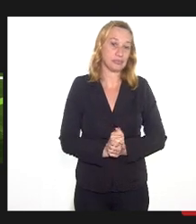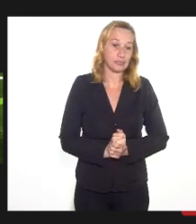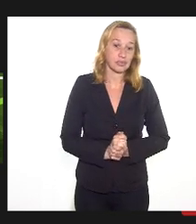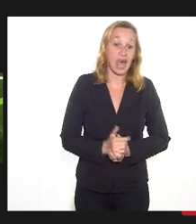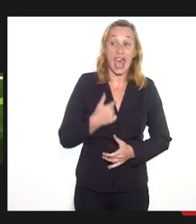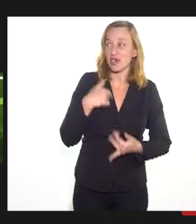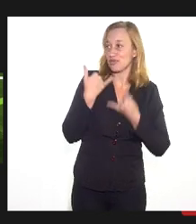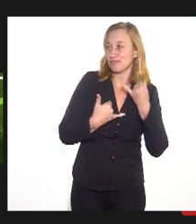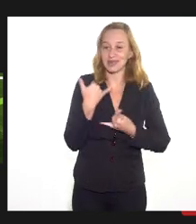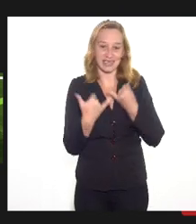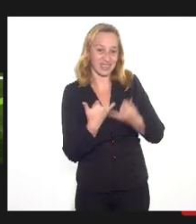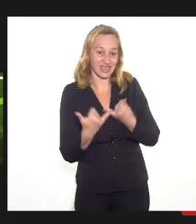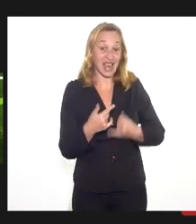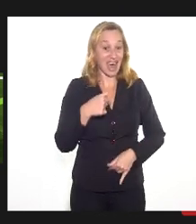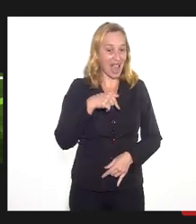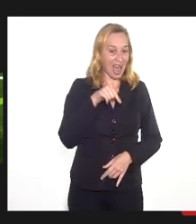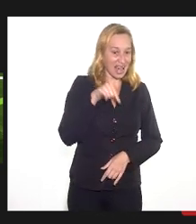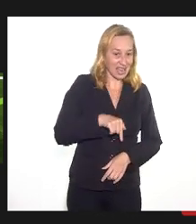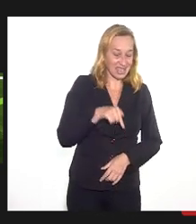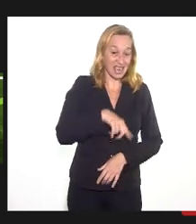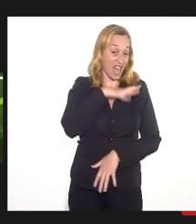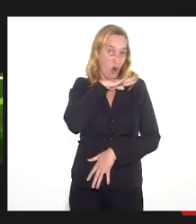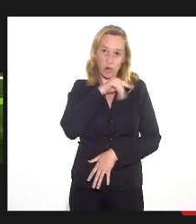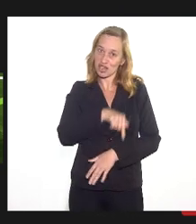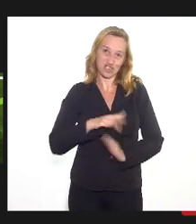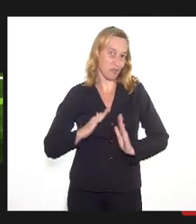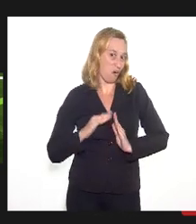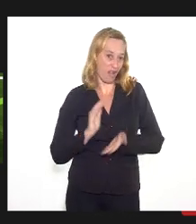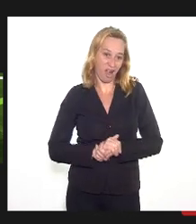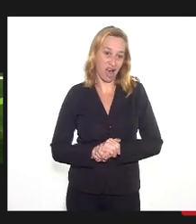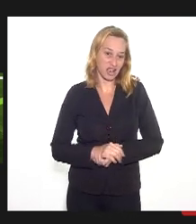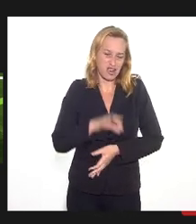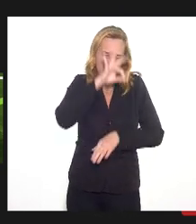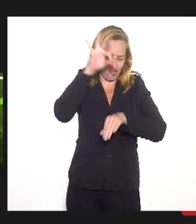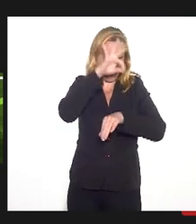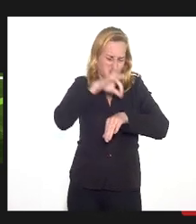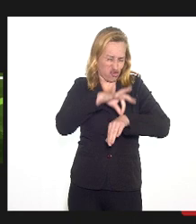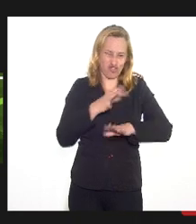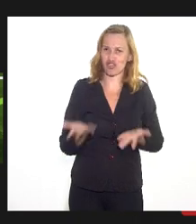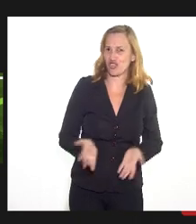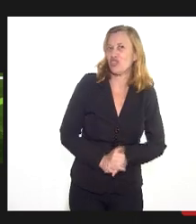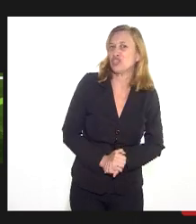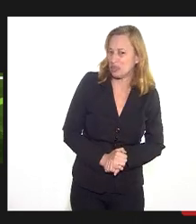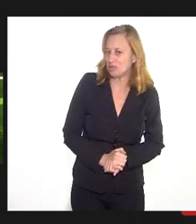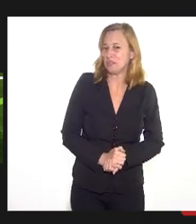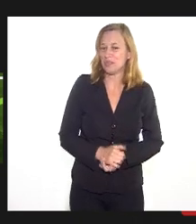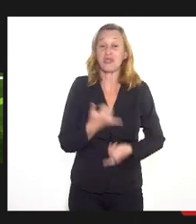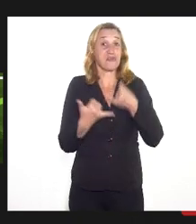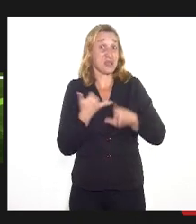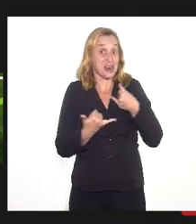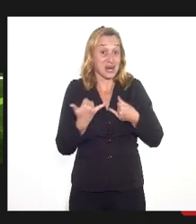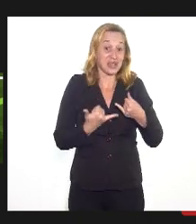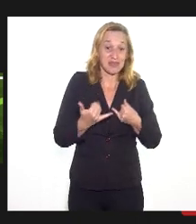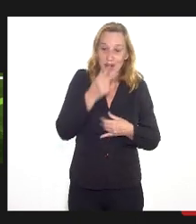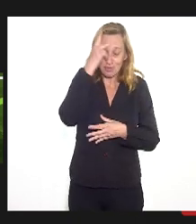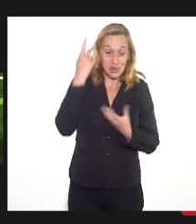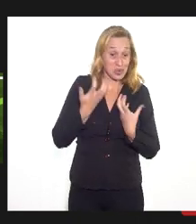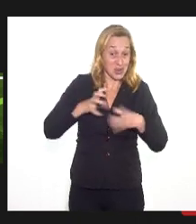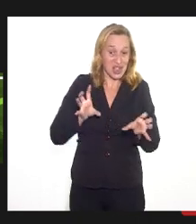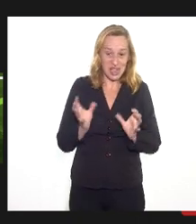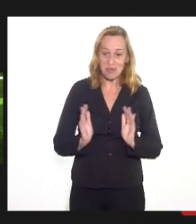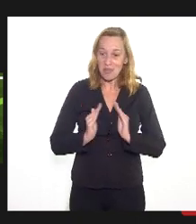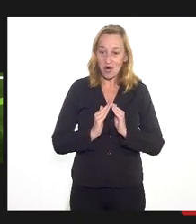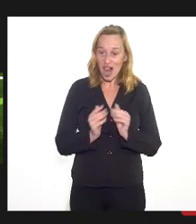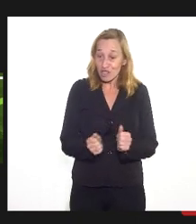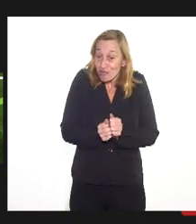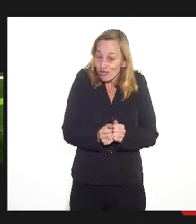fico brincando assim: ó, mas aqui é muito ruim de morar. Tem mosquito, mora lá, gente. Não tem, ó,